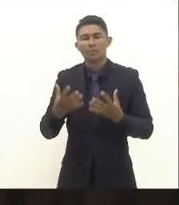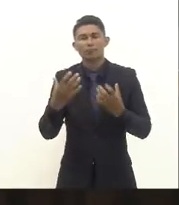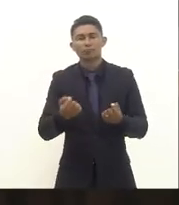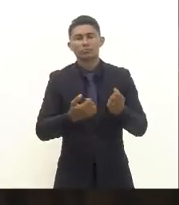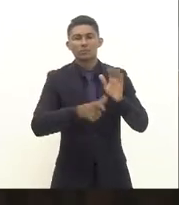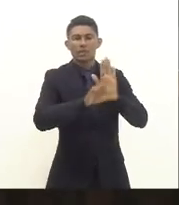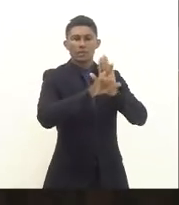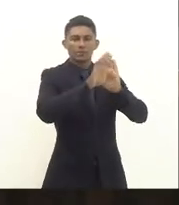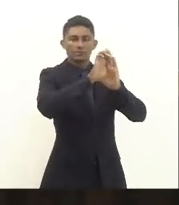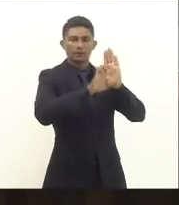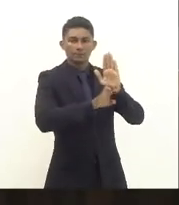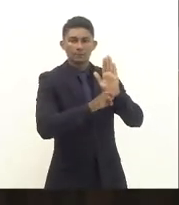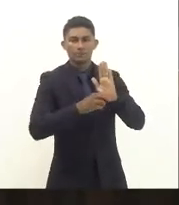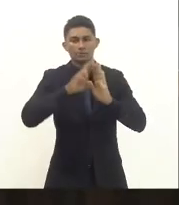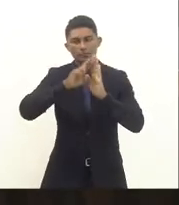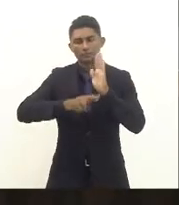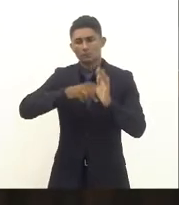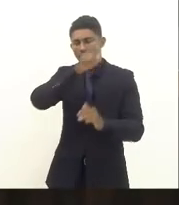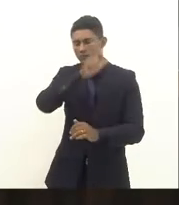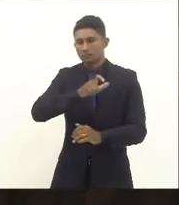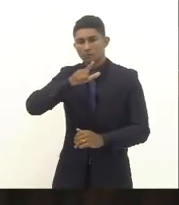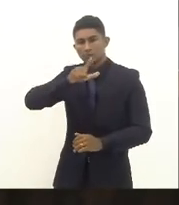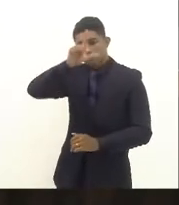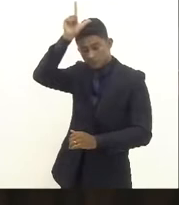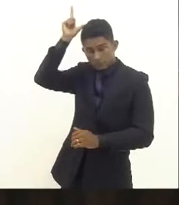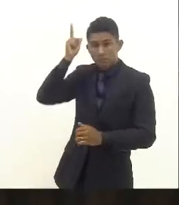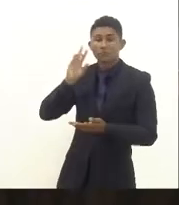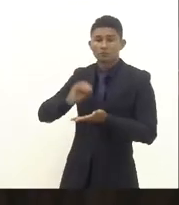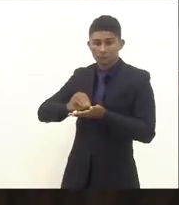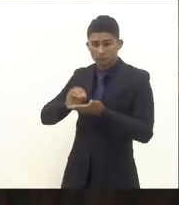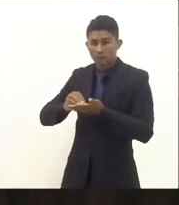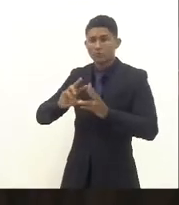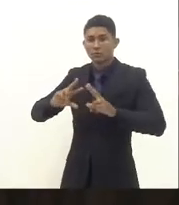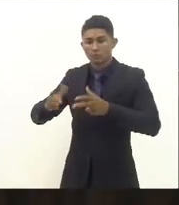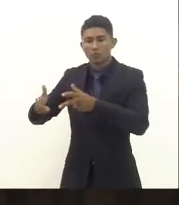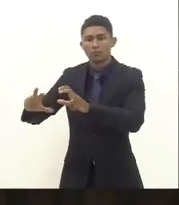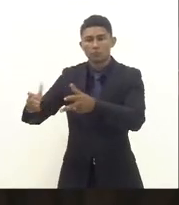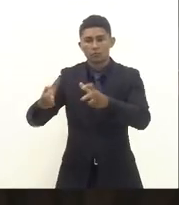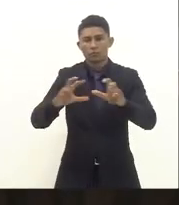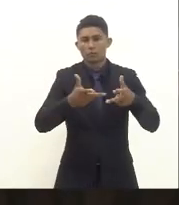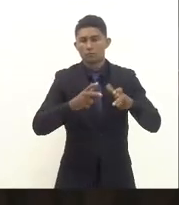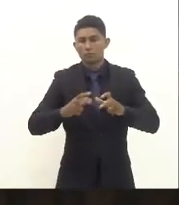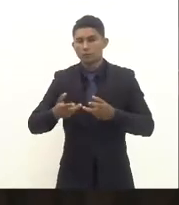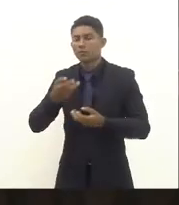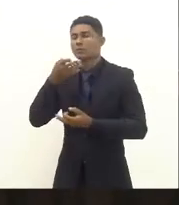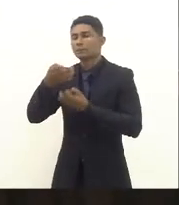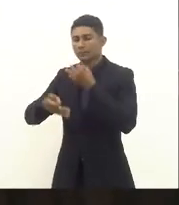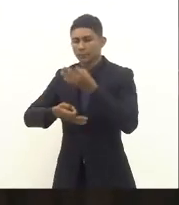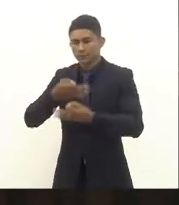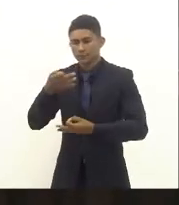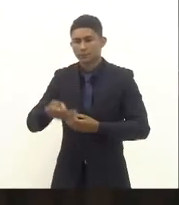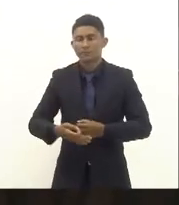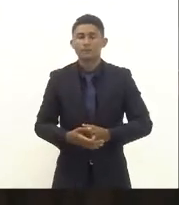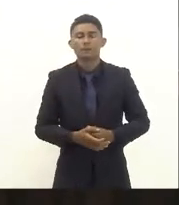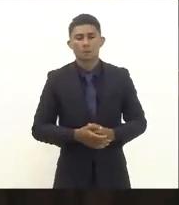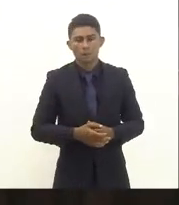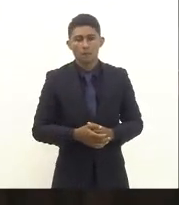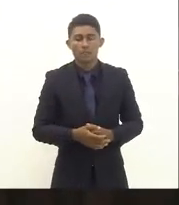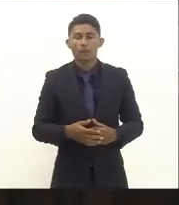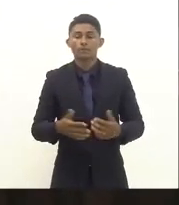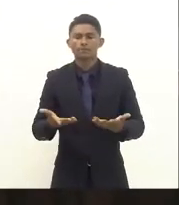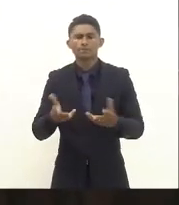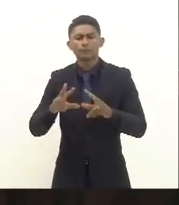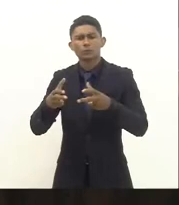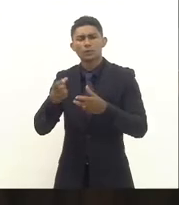emendas relator Deputado Luiz Paulo pendendo de pareceres das comissões de transporte saúde assunto está querendo adolescente do Adolescente do Idoso